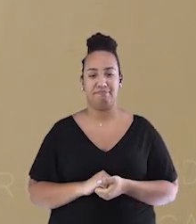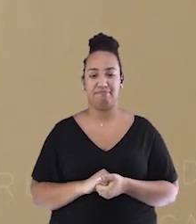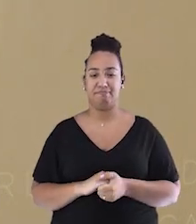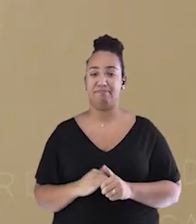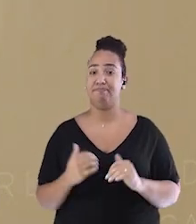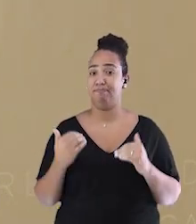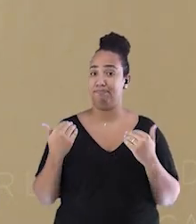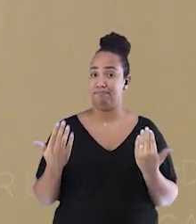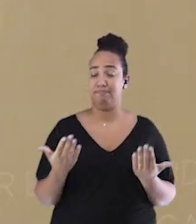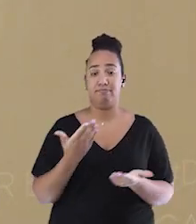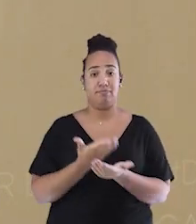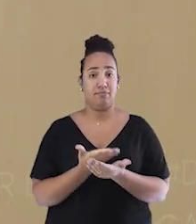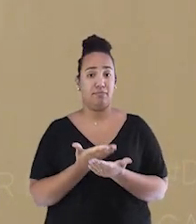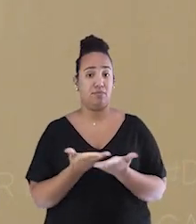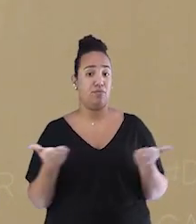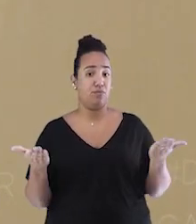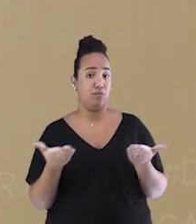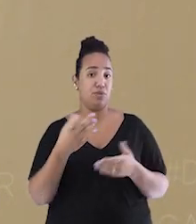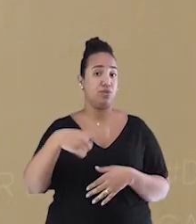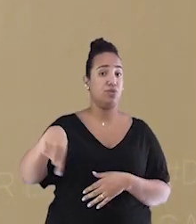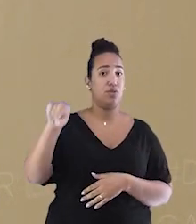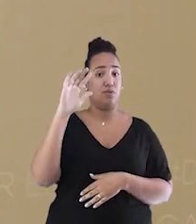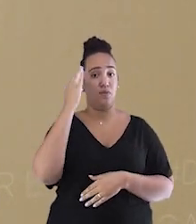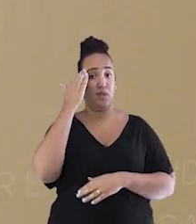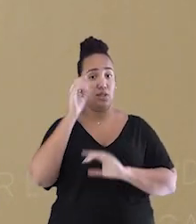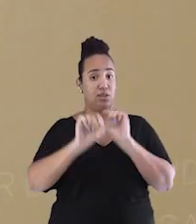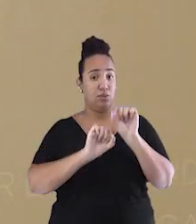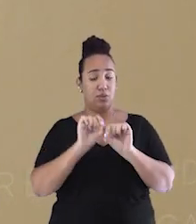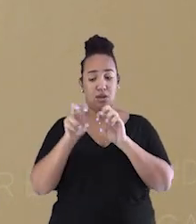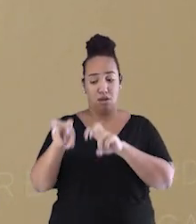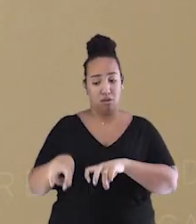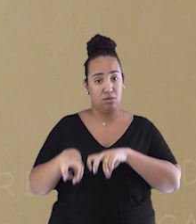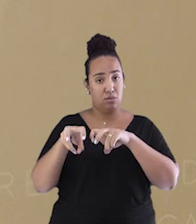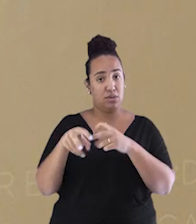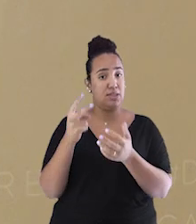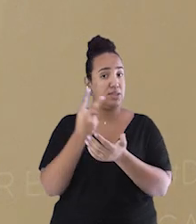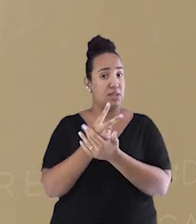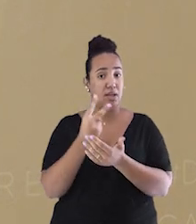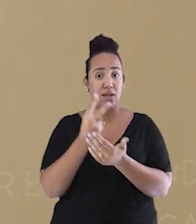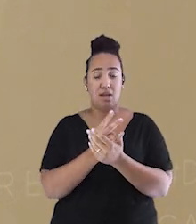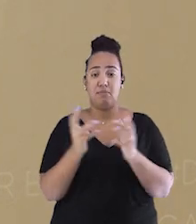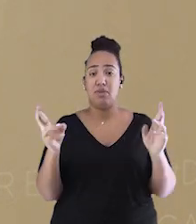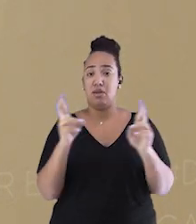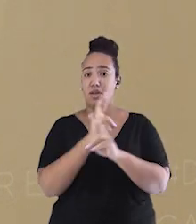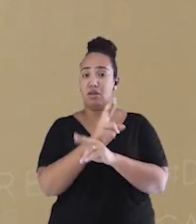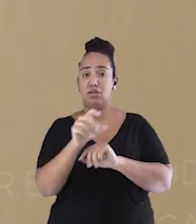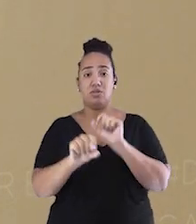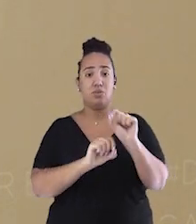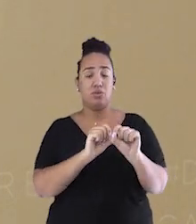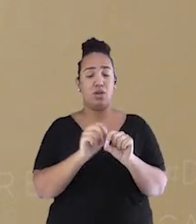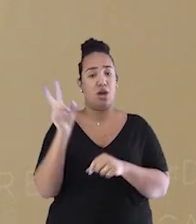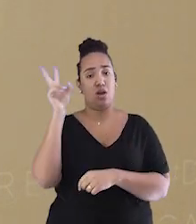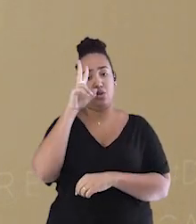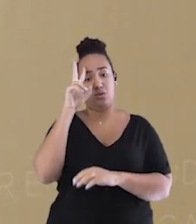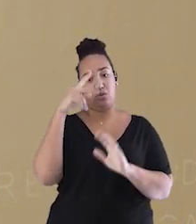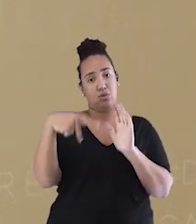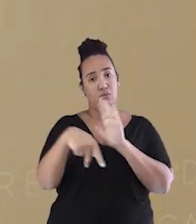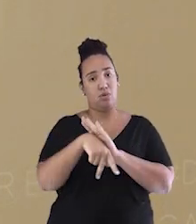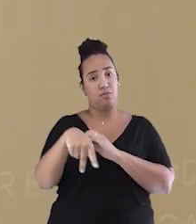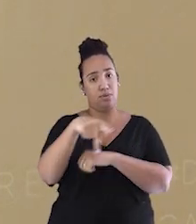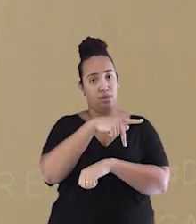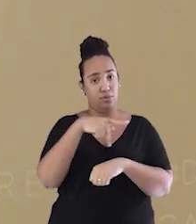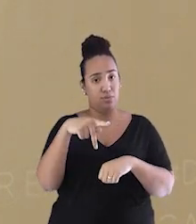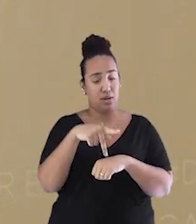Na aula de hoje, vamos entender que a agricultura sempre esteve entrelaçada na história do país e em